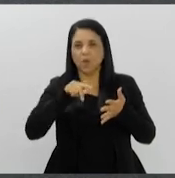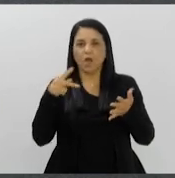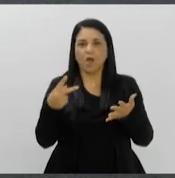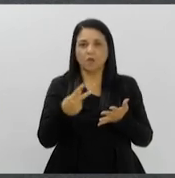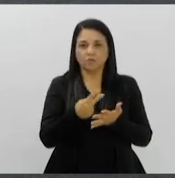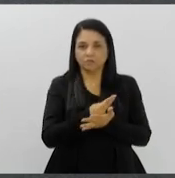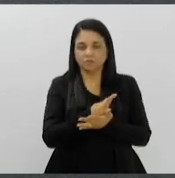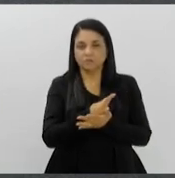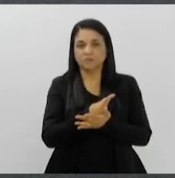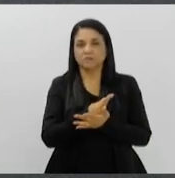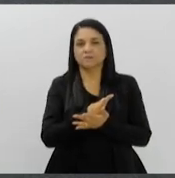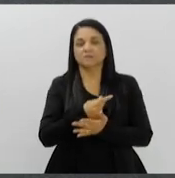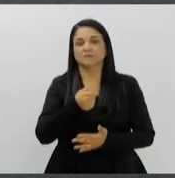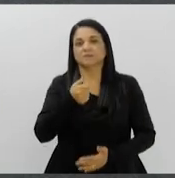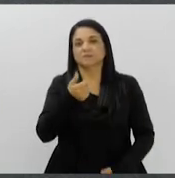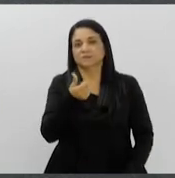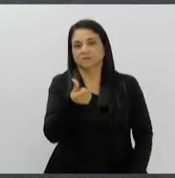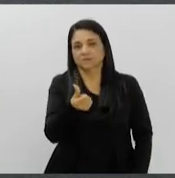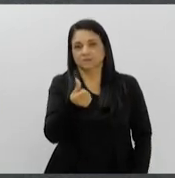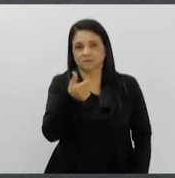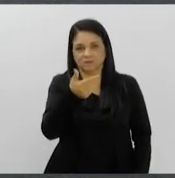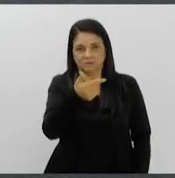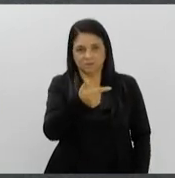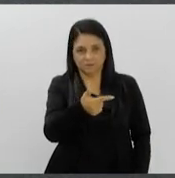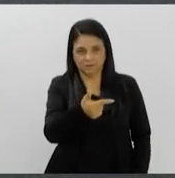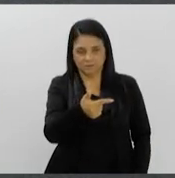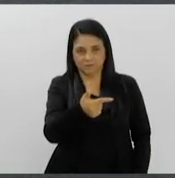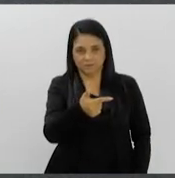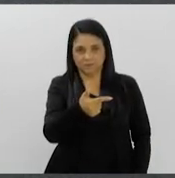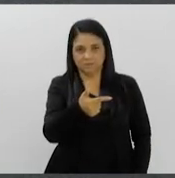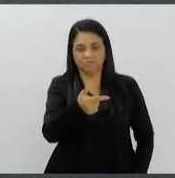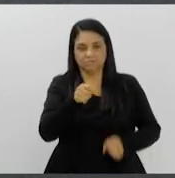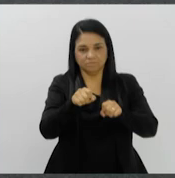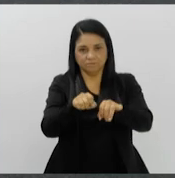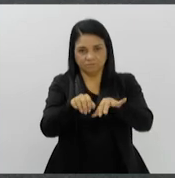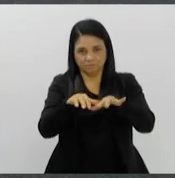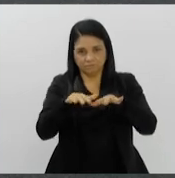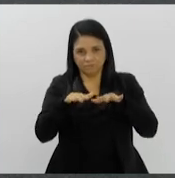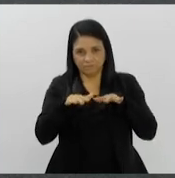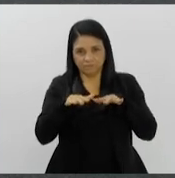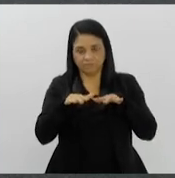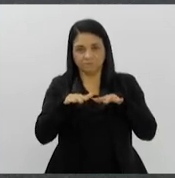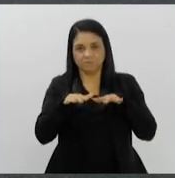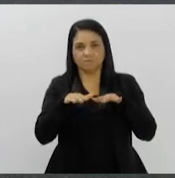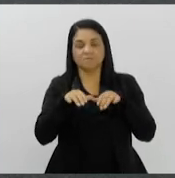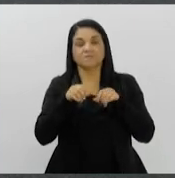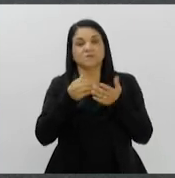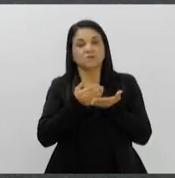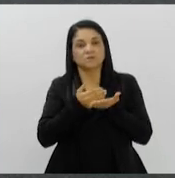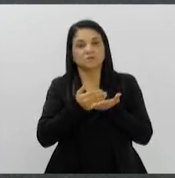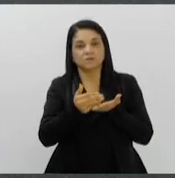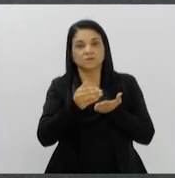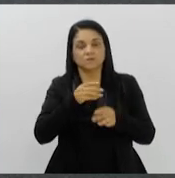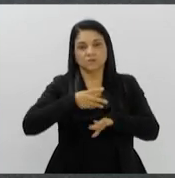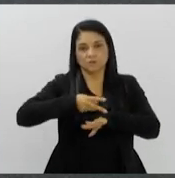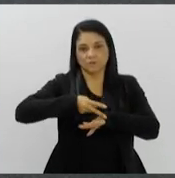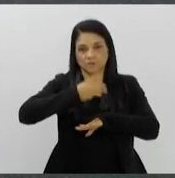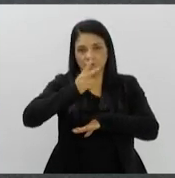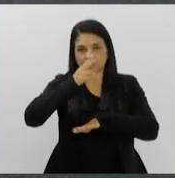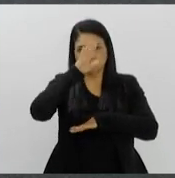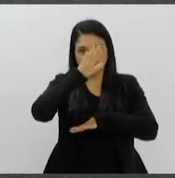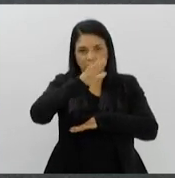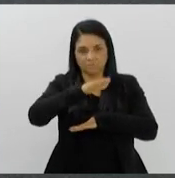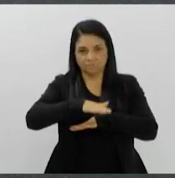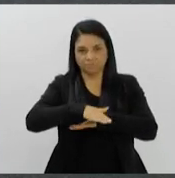na 62ª sessão ordinária que iniciada às 14 horas foi encerrada